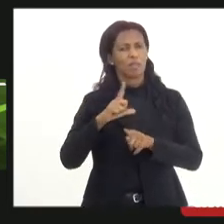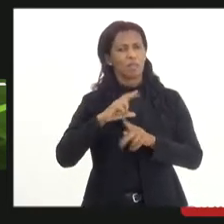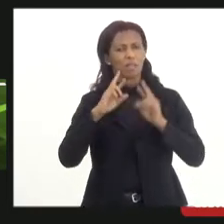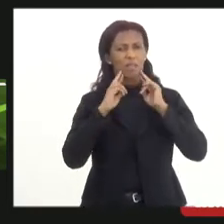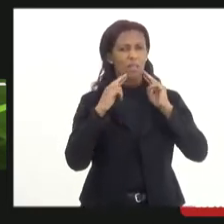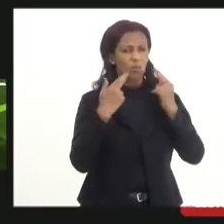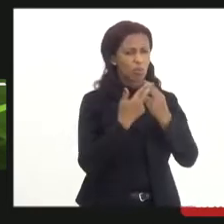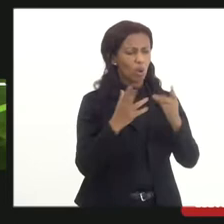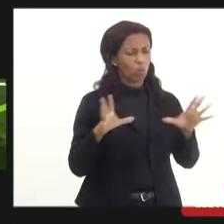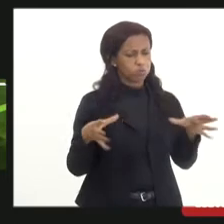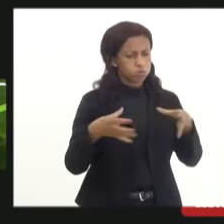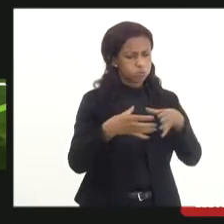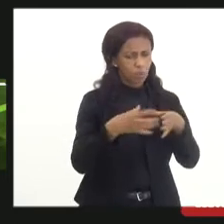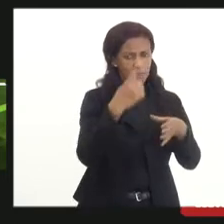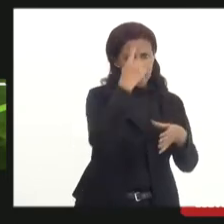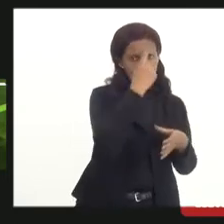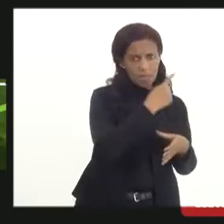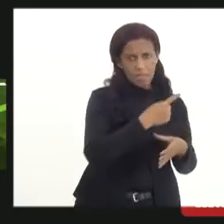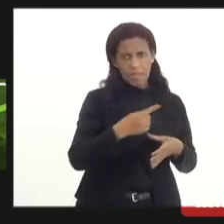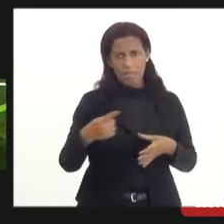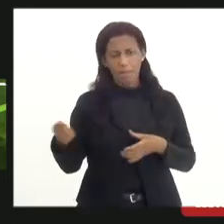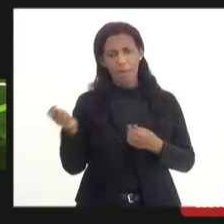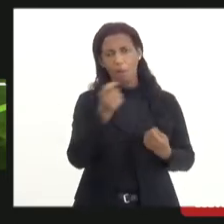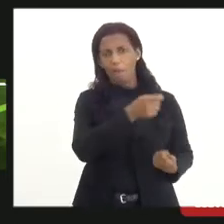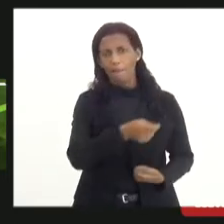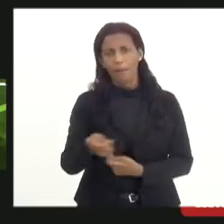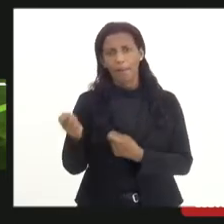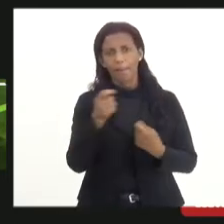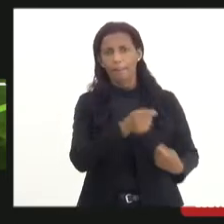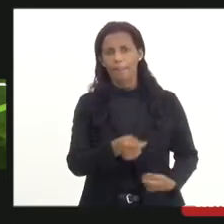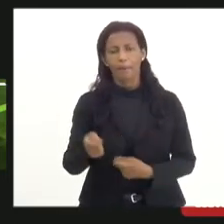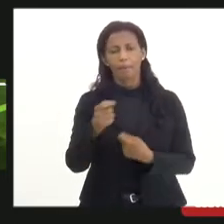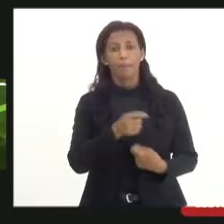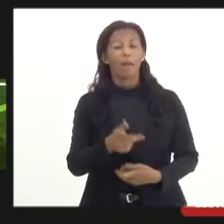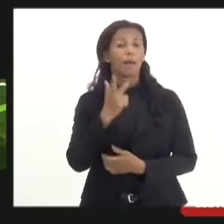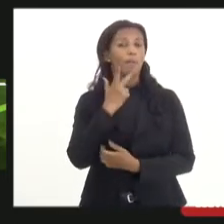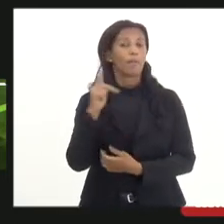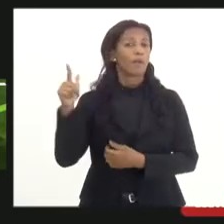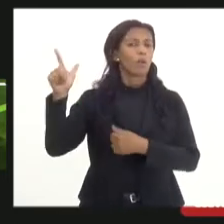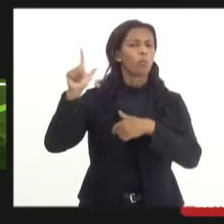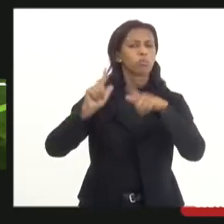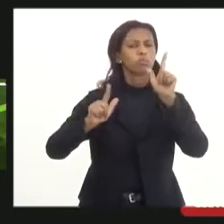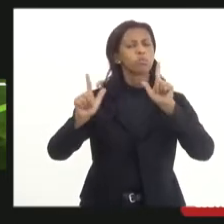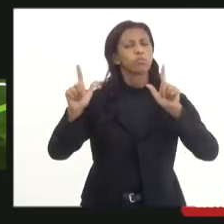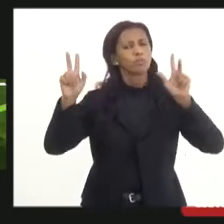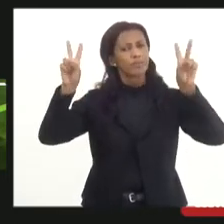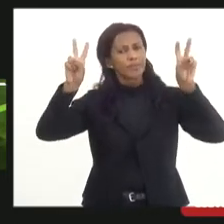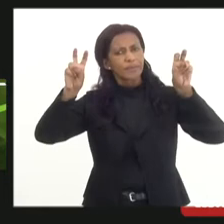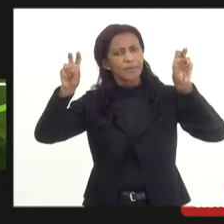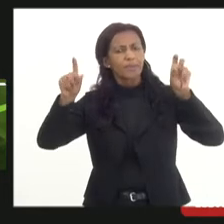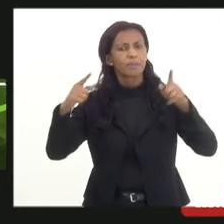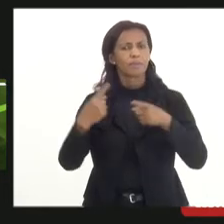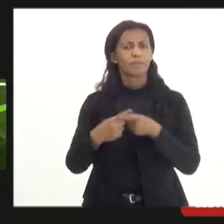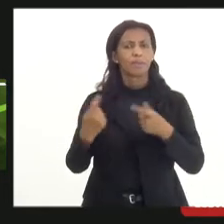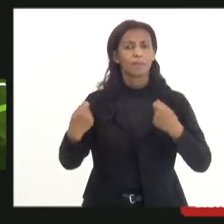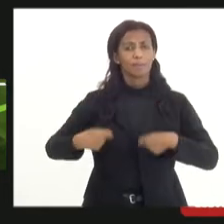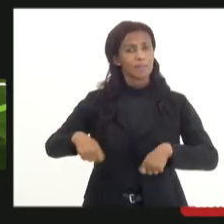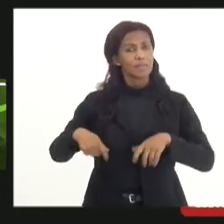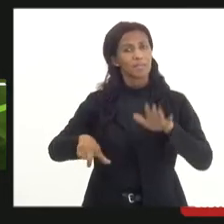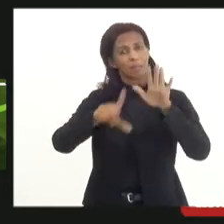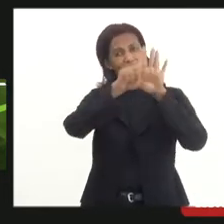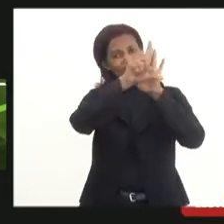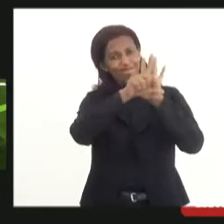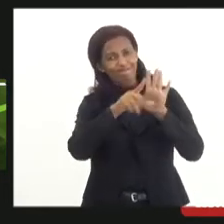reunindo semanalmente para falar sobre outros temas, não é? Porque também precisam de